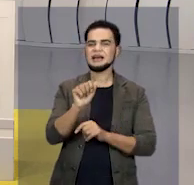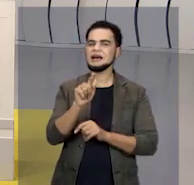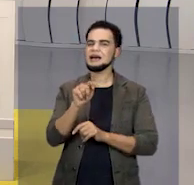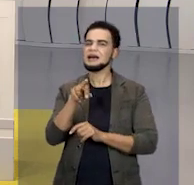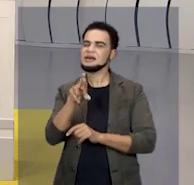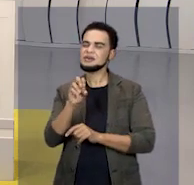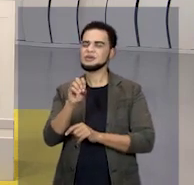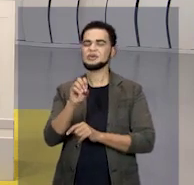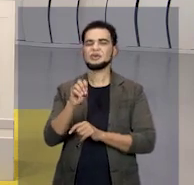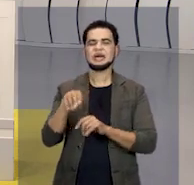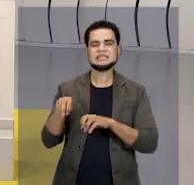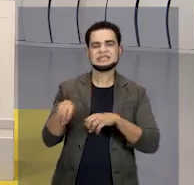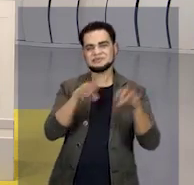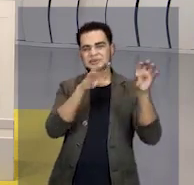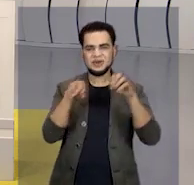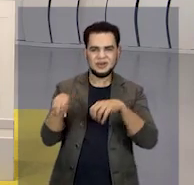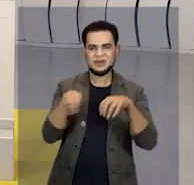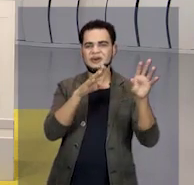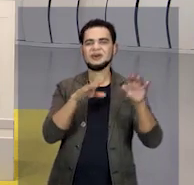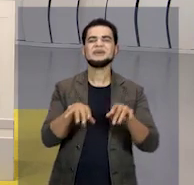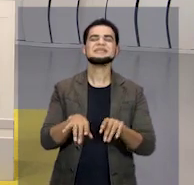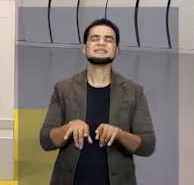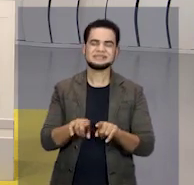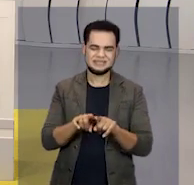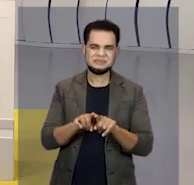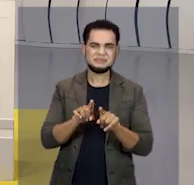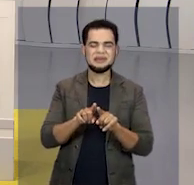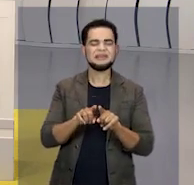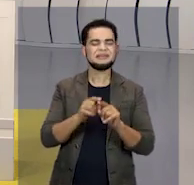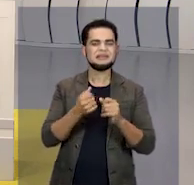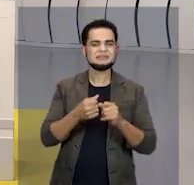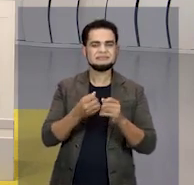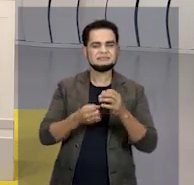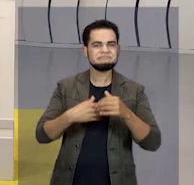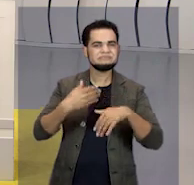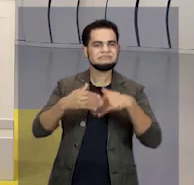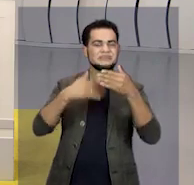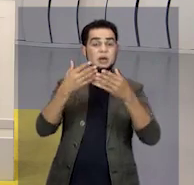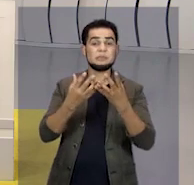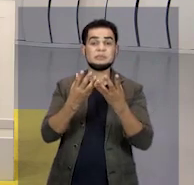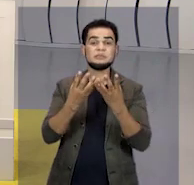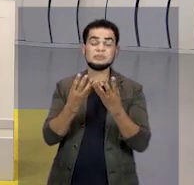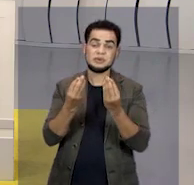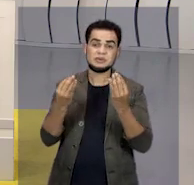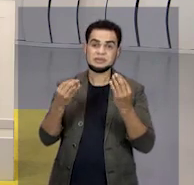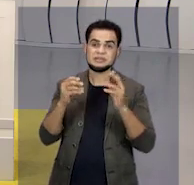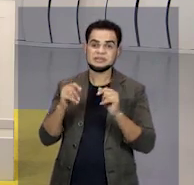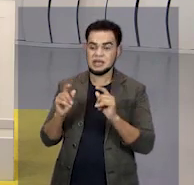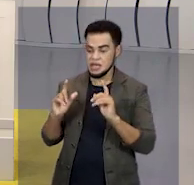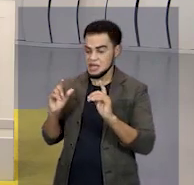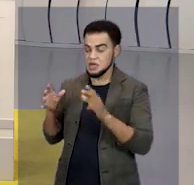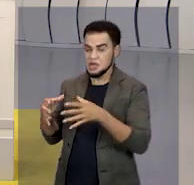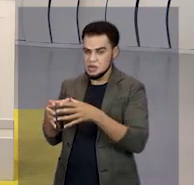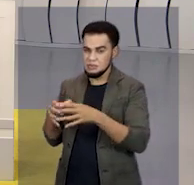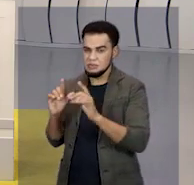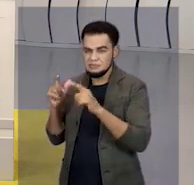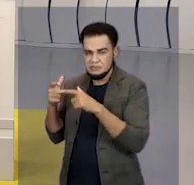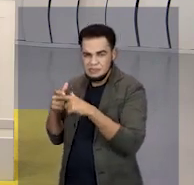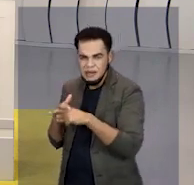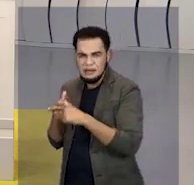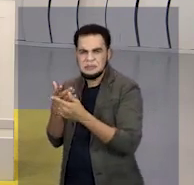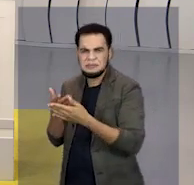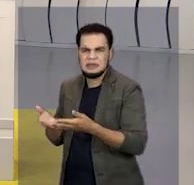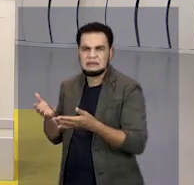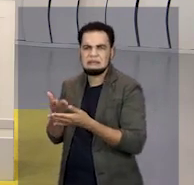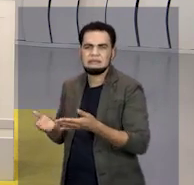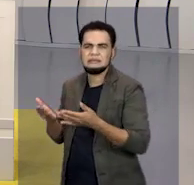crescimento das fronteiras agrícolas, ou seja, muitos produtores, os pequenos produtores perderam seus espaços. Então, ao